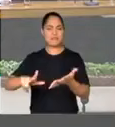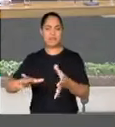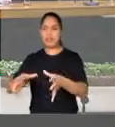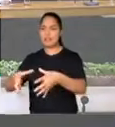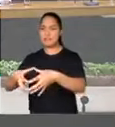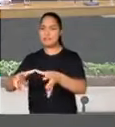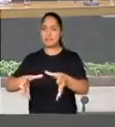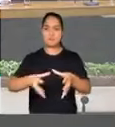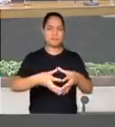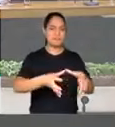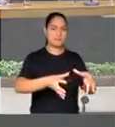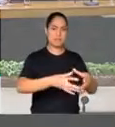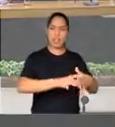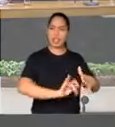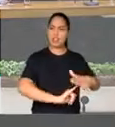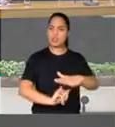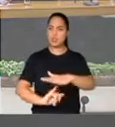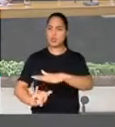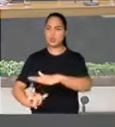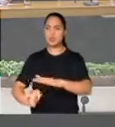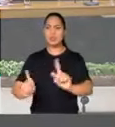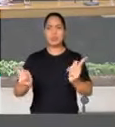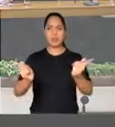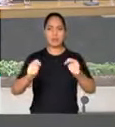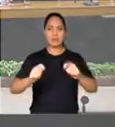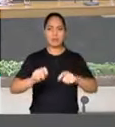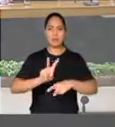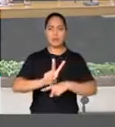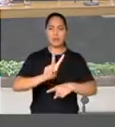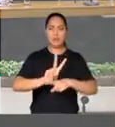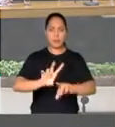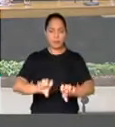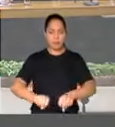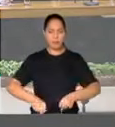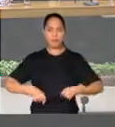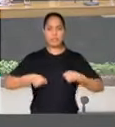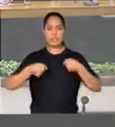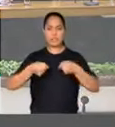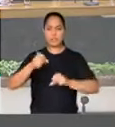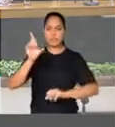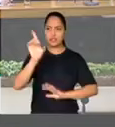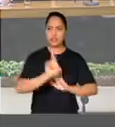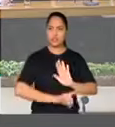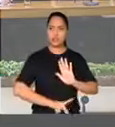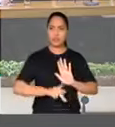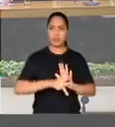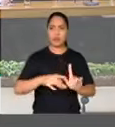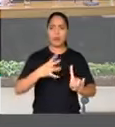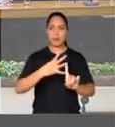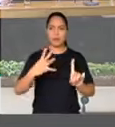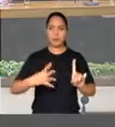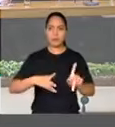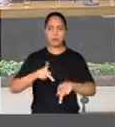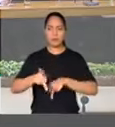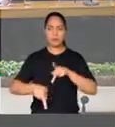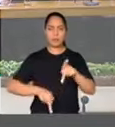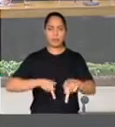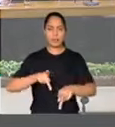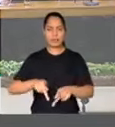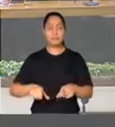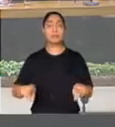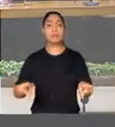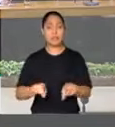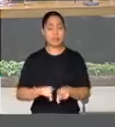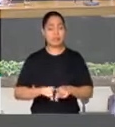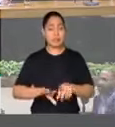que contribuem com a luta pelos direitos da população LGBT e que algumas